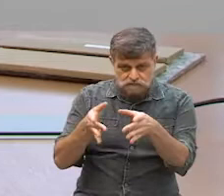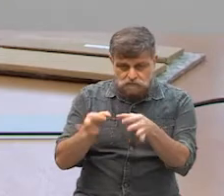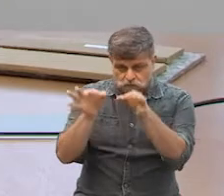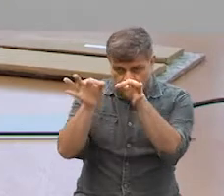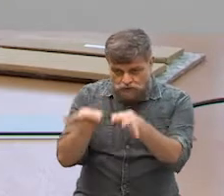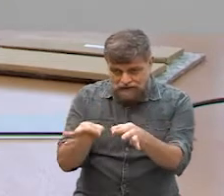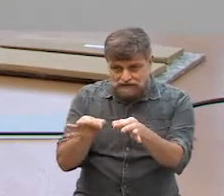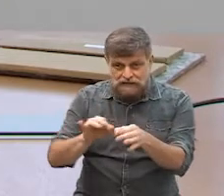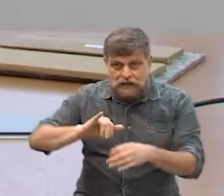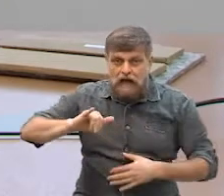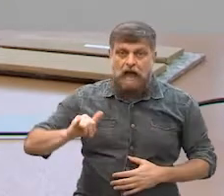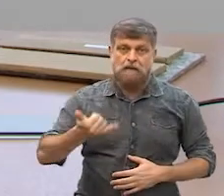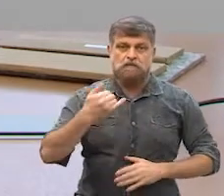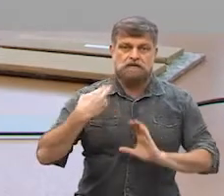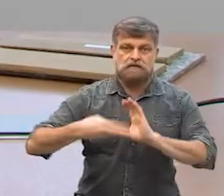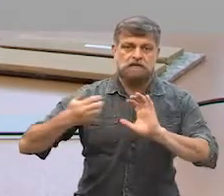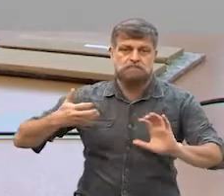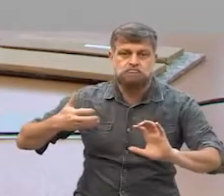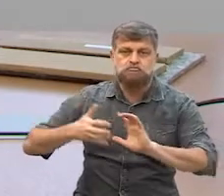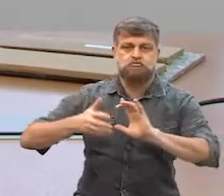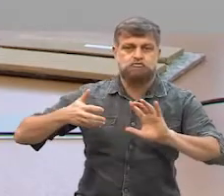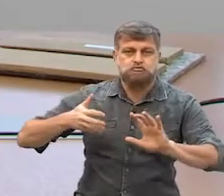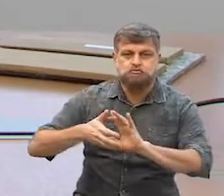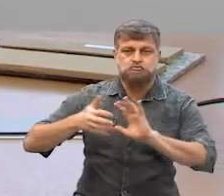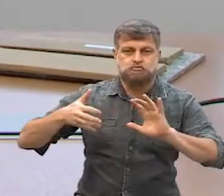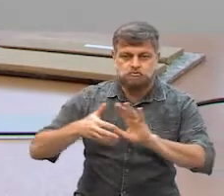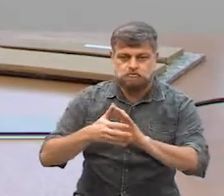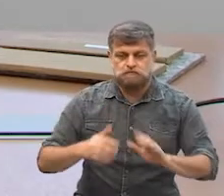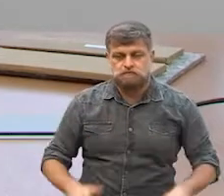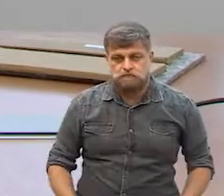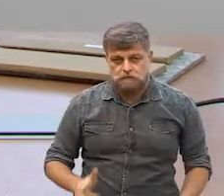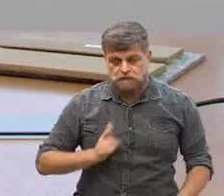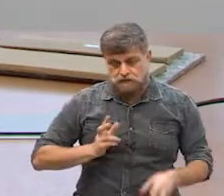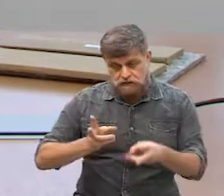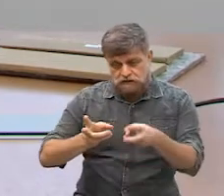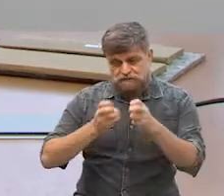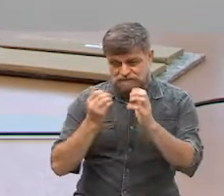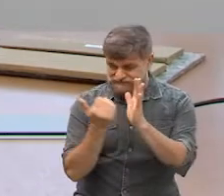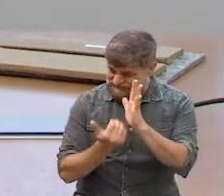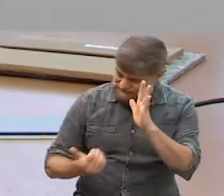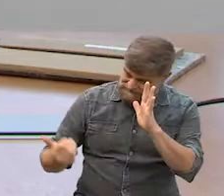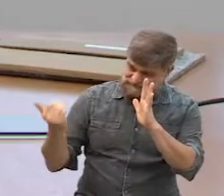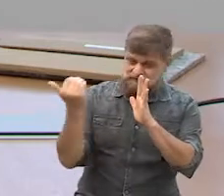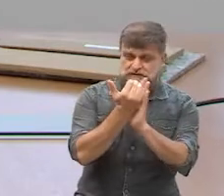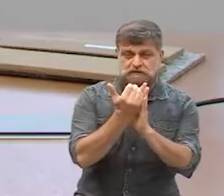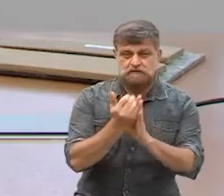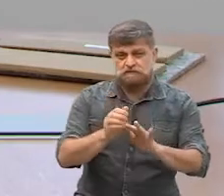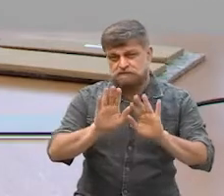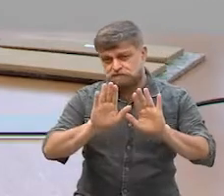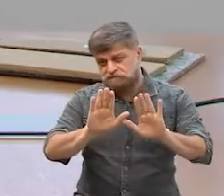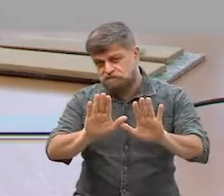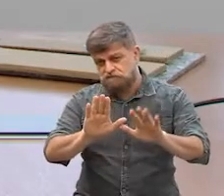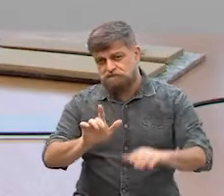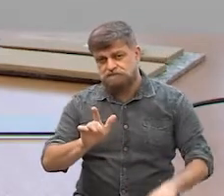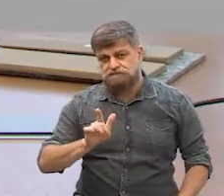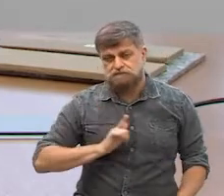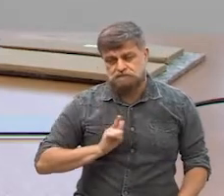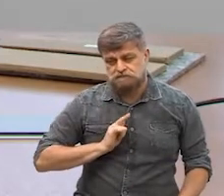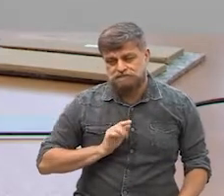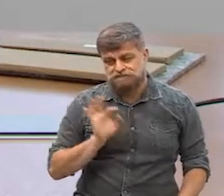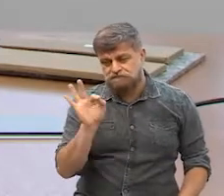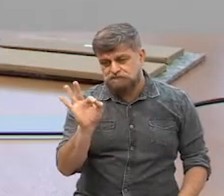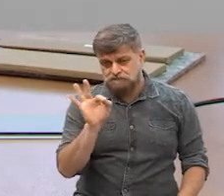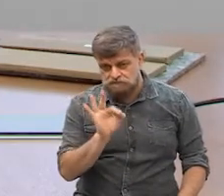para recicláveis, né? Então, a gente tem percebido que isso tem crescido, né? Porém, tem crescido numa